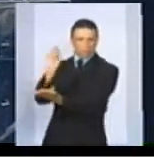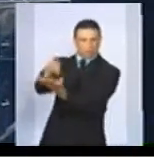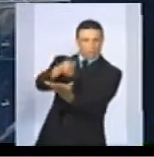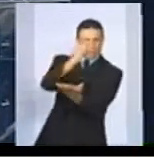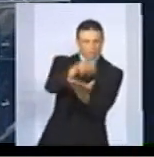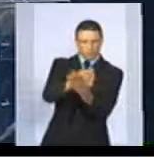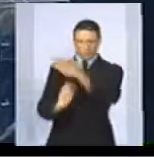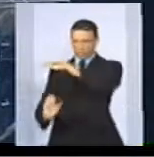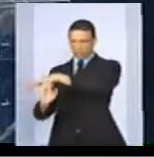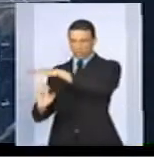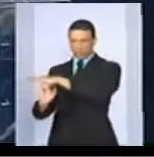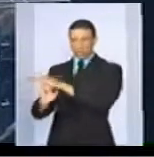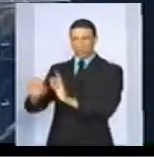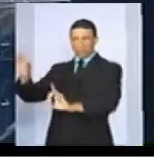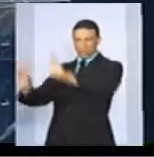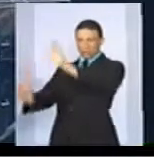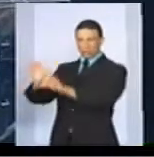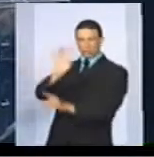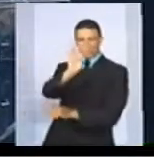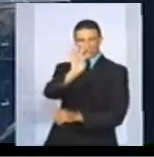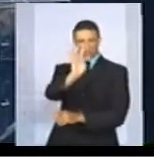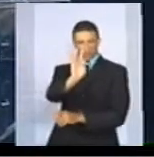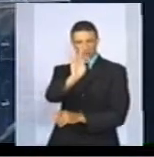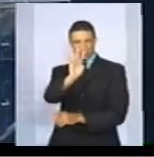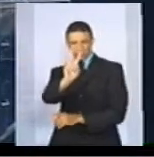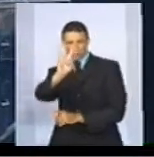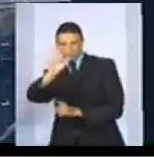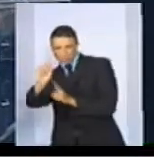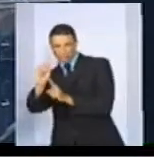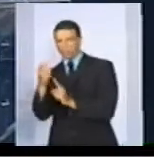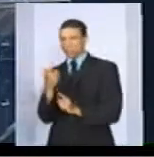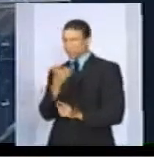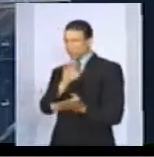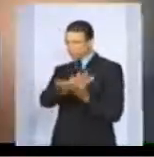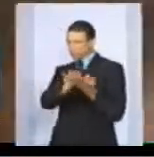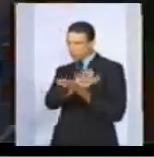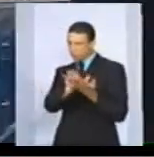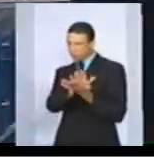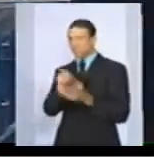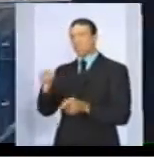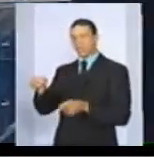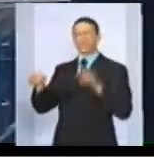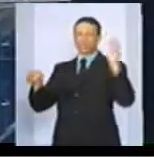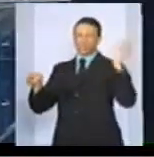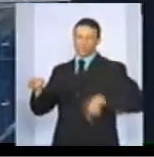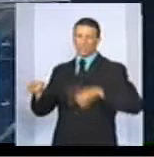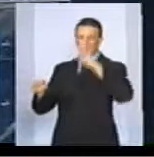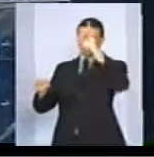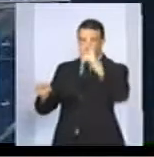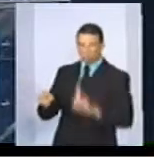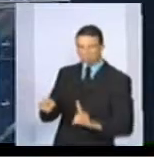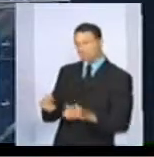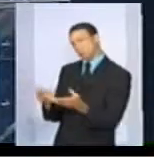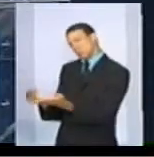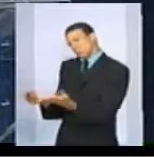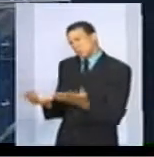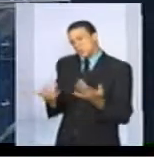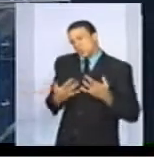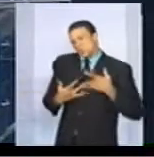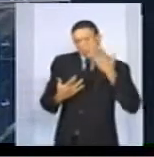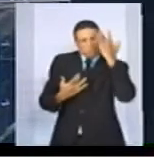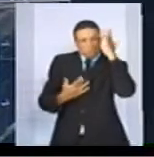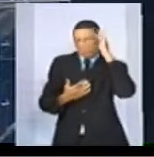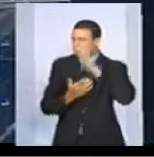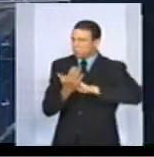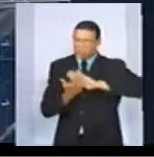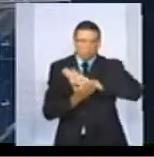sistema TVA aquelas sim terão direito à renovação das otorgas não dá para entender